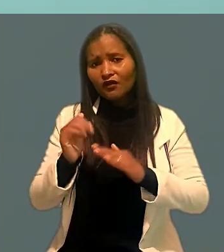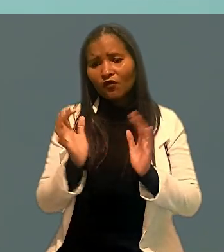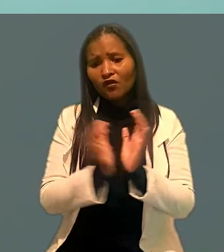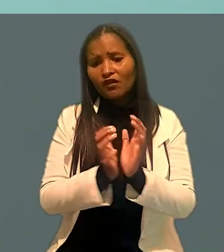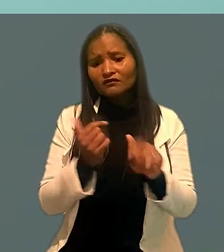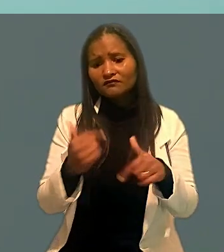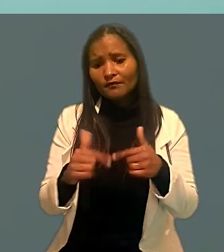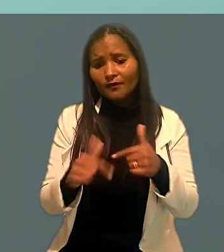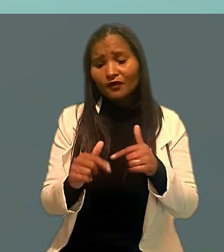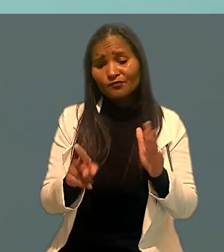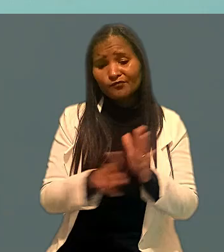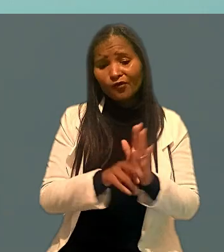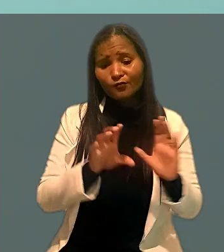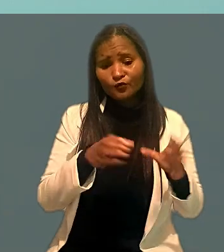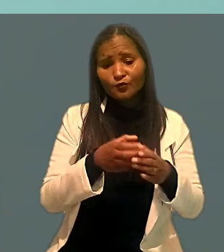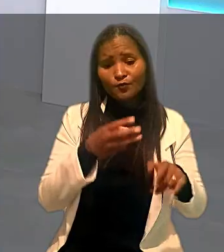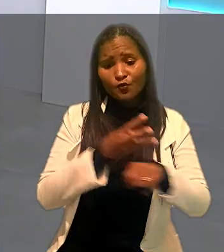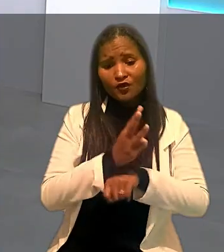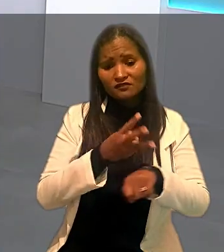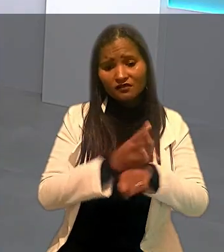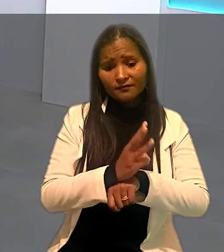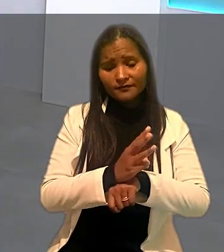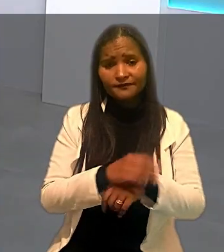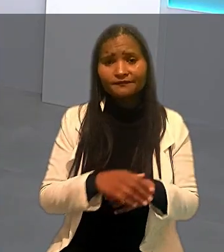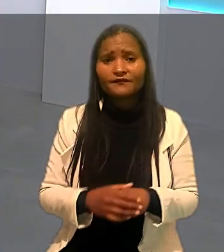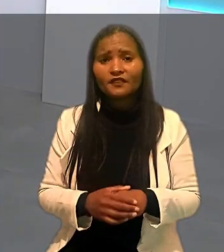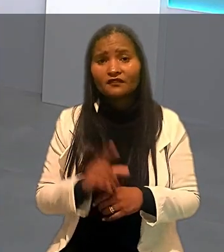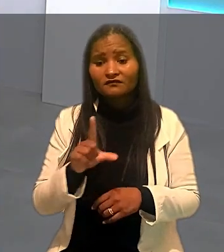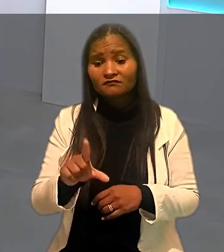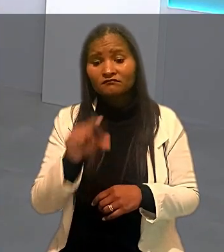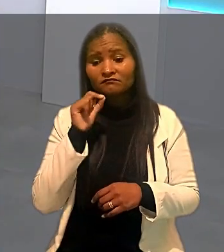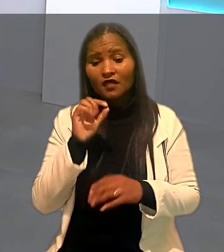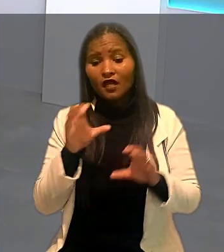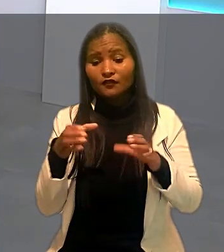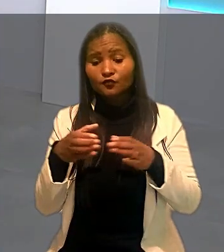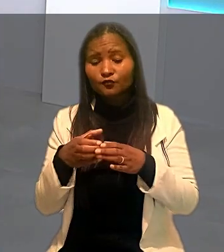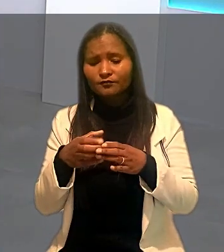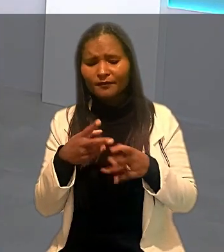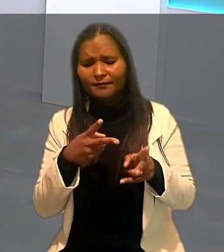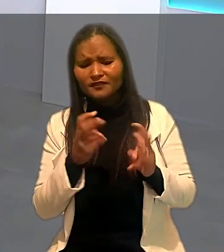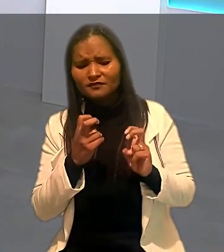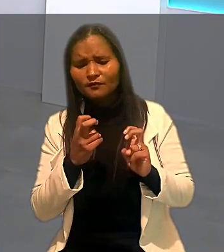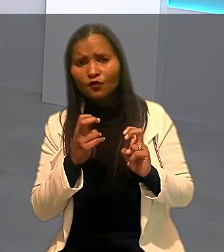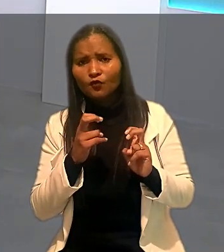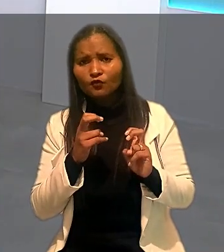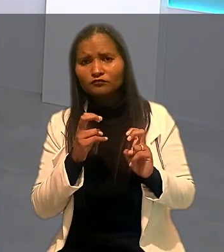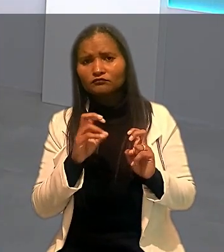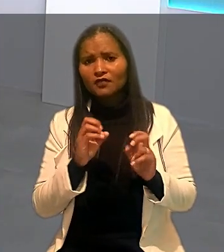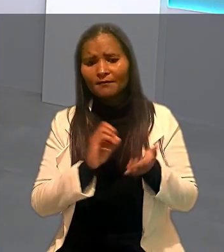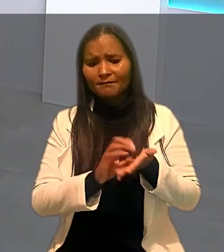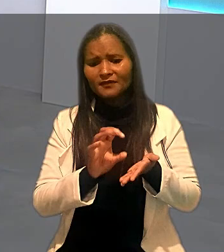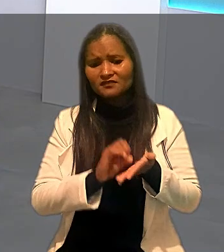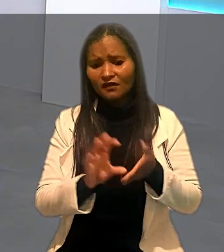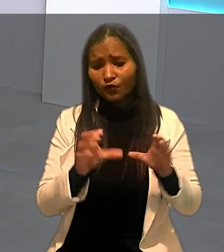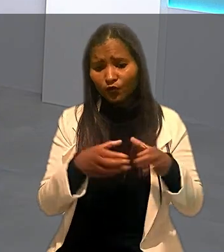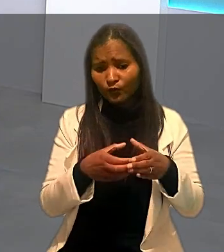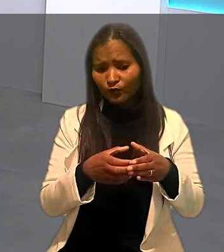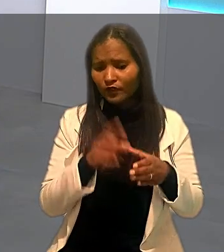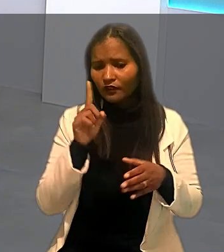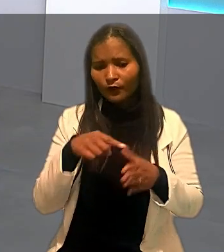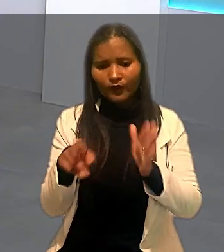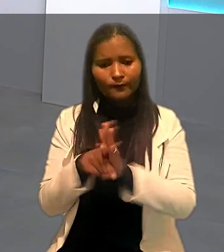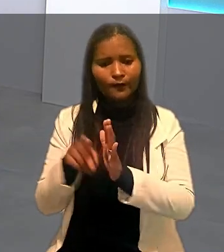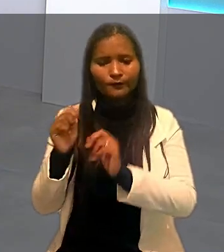de trabalho em um grupo de WhatsApp. E nessa decisão, Anderson, a turma observou que o grupo de mensagens não